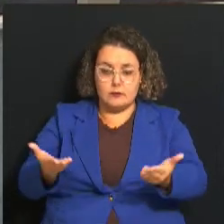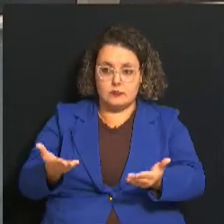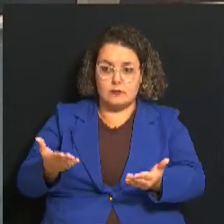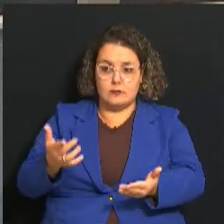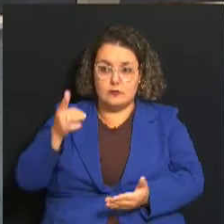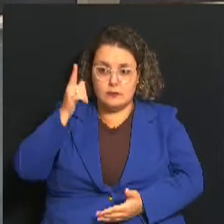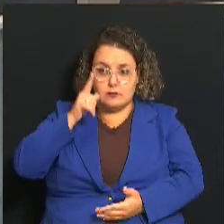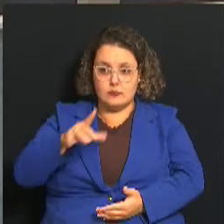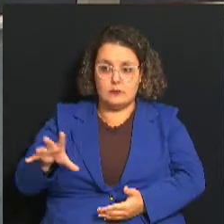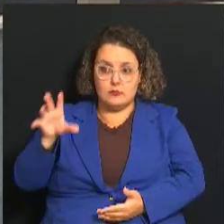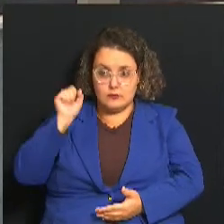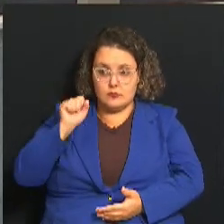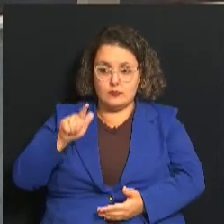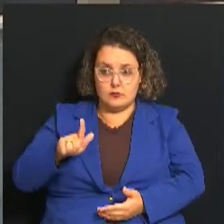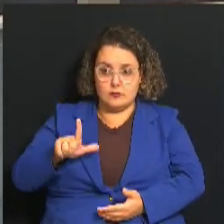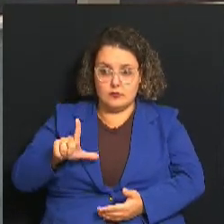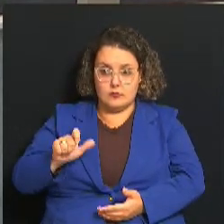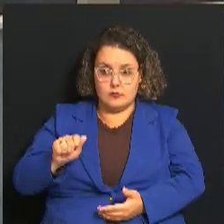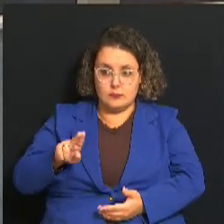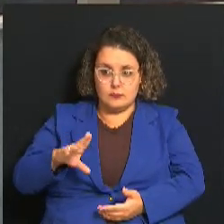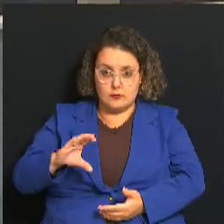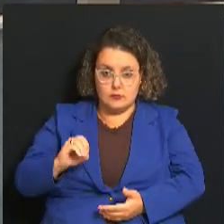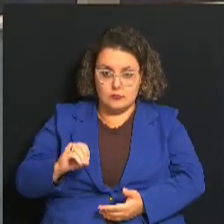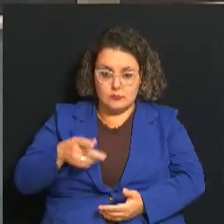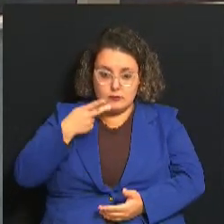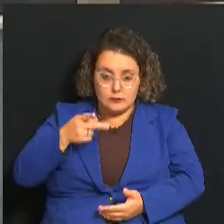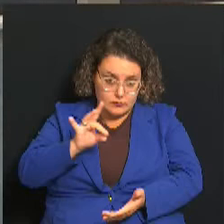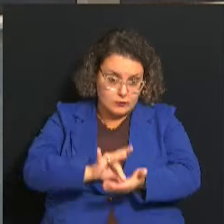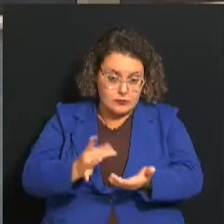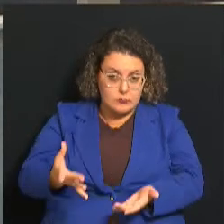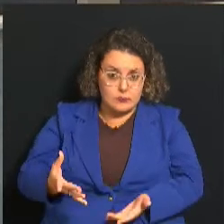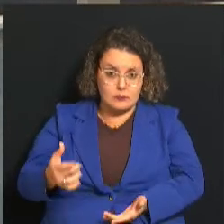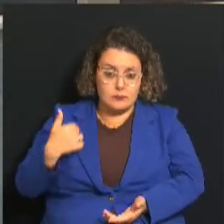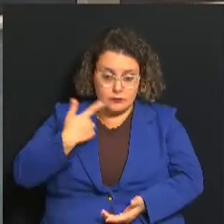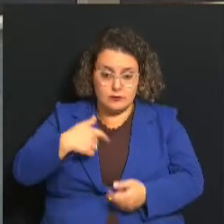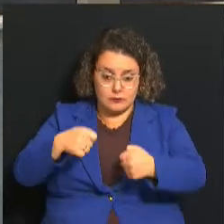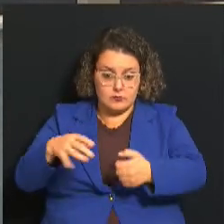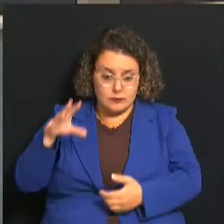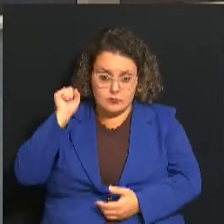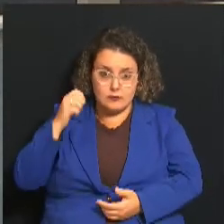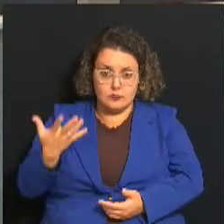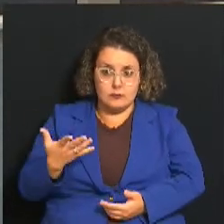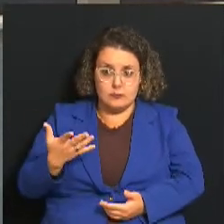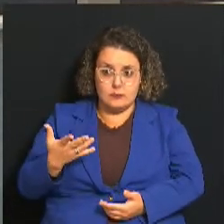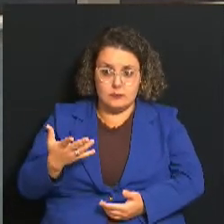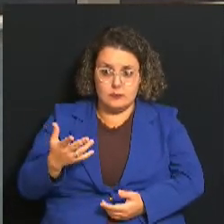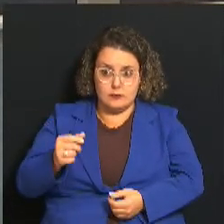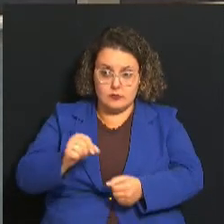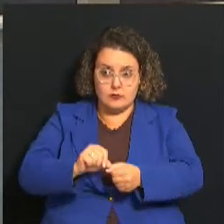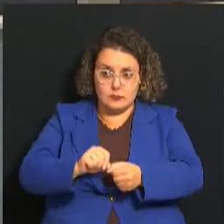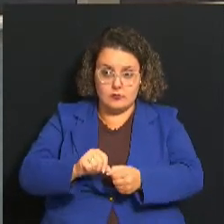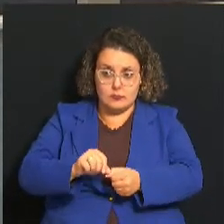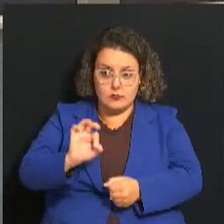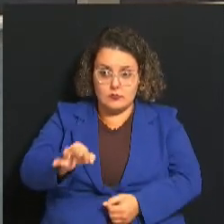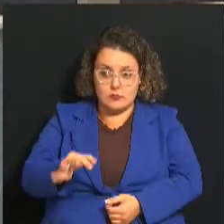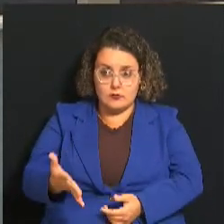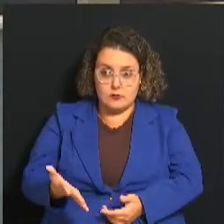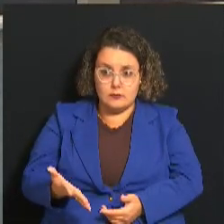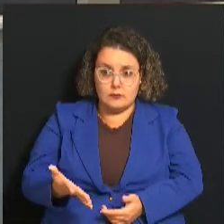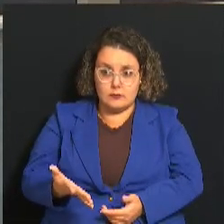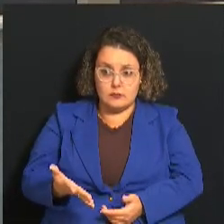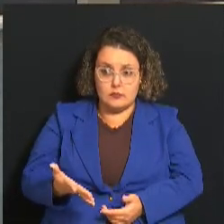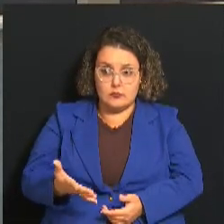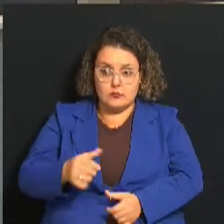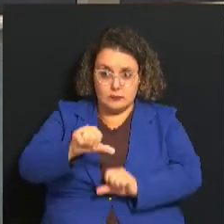ouvido? O Glauco falou, e é verdade, a gente tem que ser ouvido. A gente está fazendo isso de verdade, para valer, entendeu? A gente quer